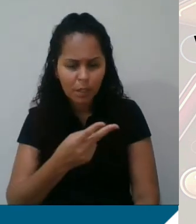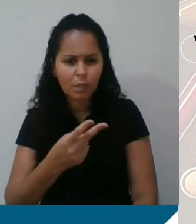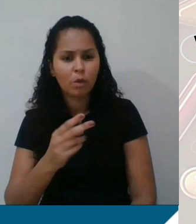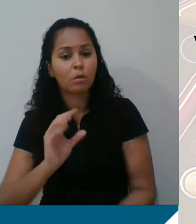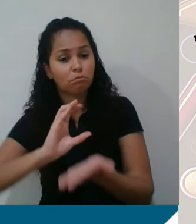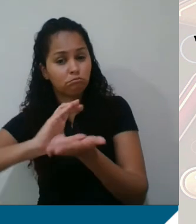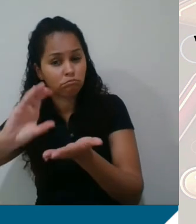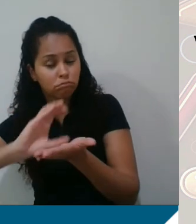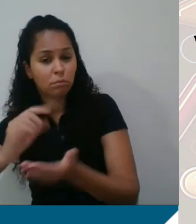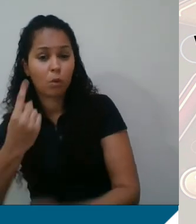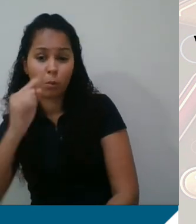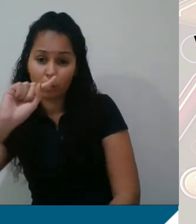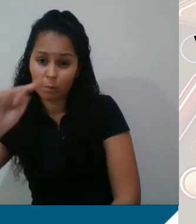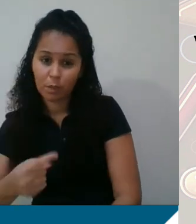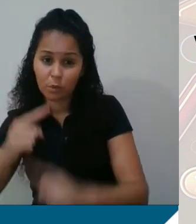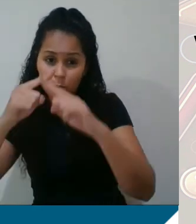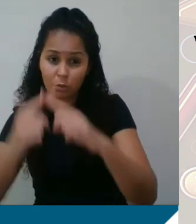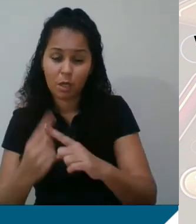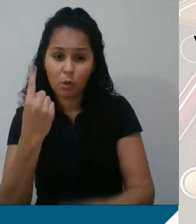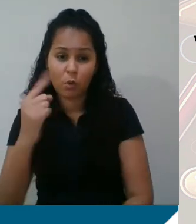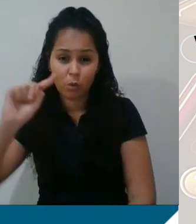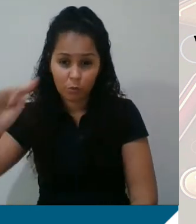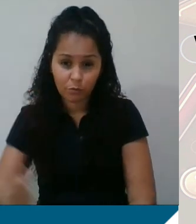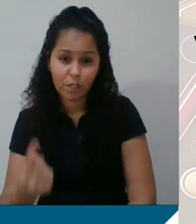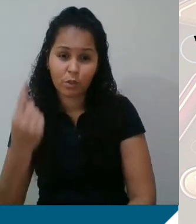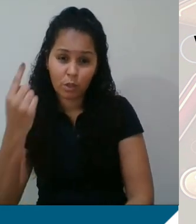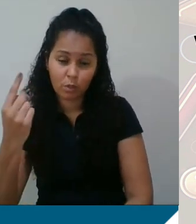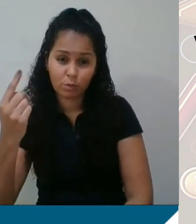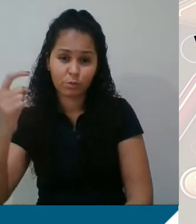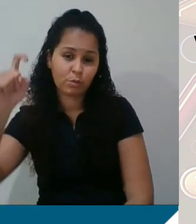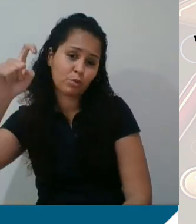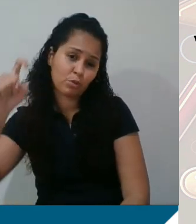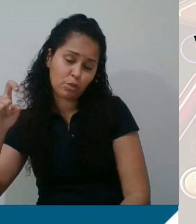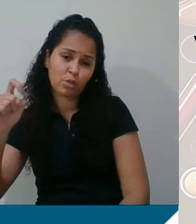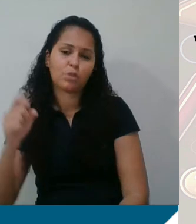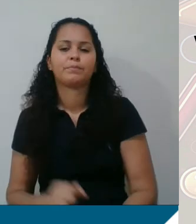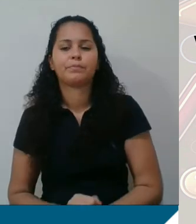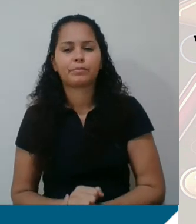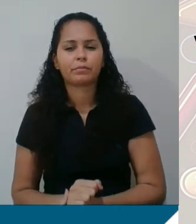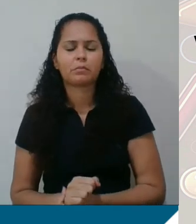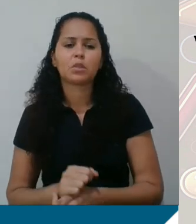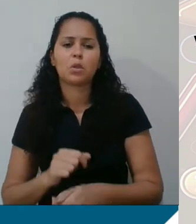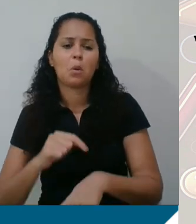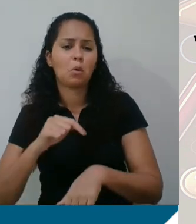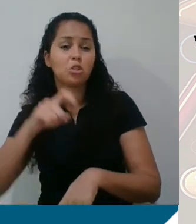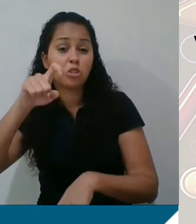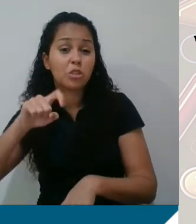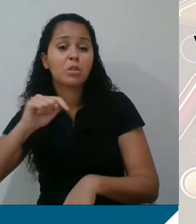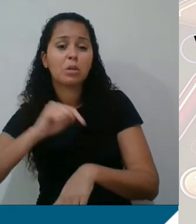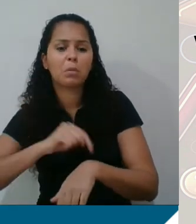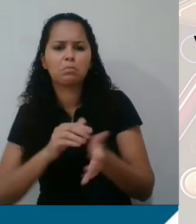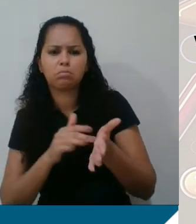partir de um depósito de R$ 1.000, multiplicado pela taxa de 1,1 ou 1,10, como vocês queiram, por um período